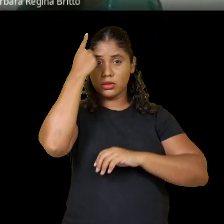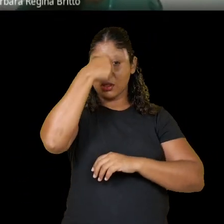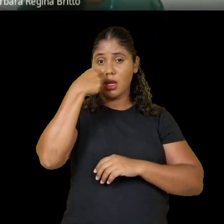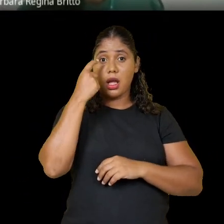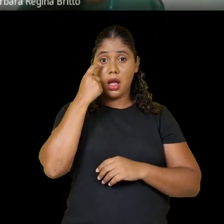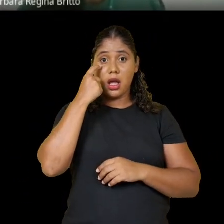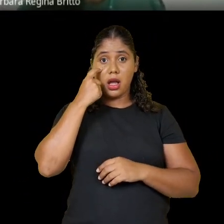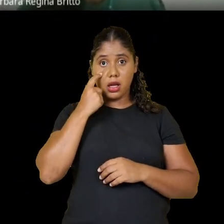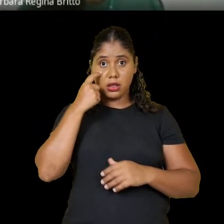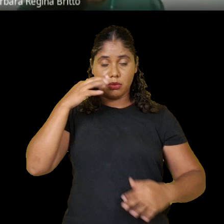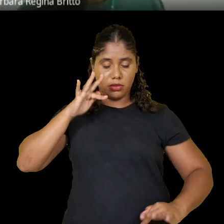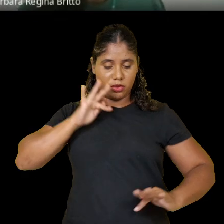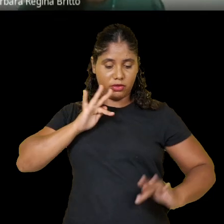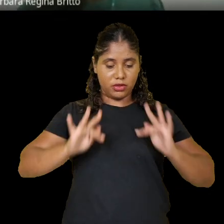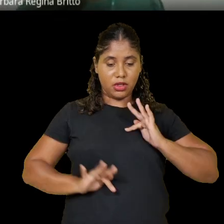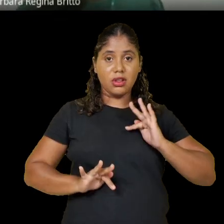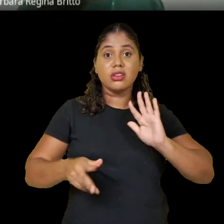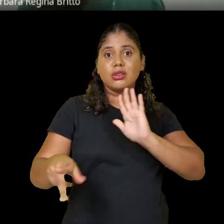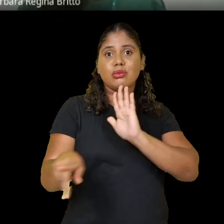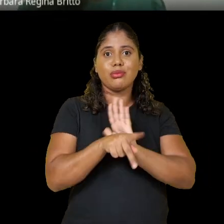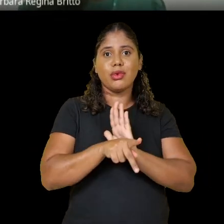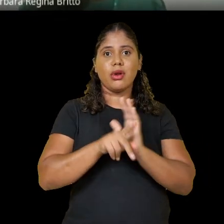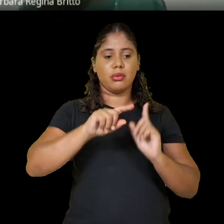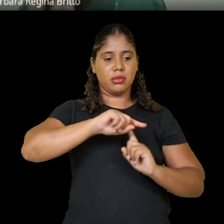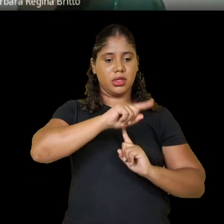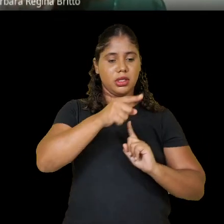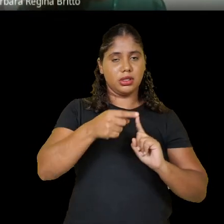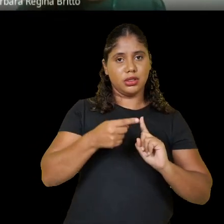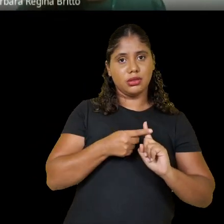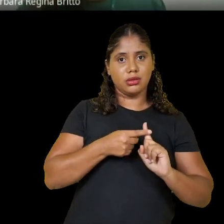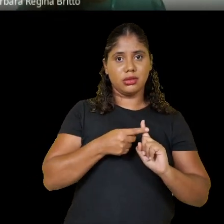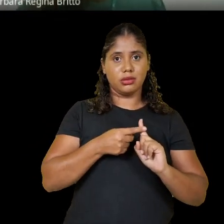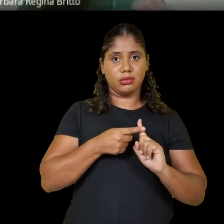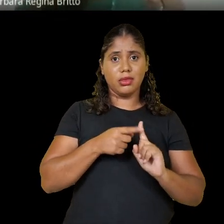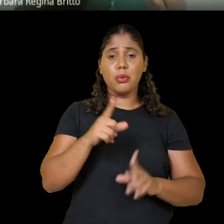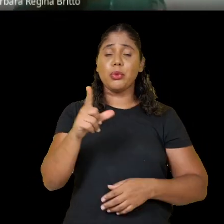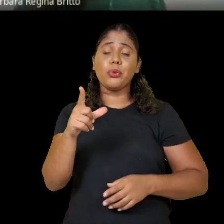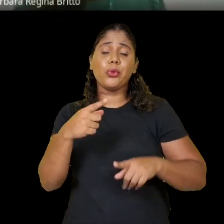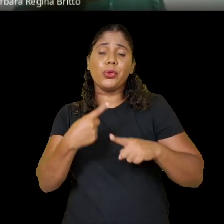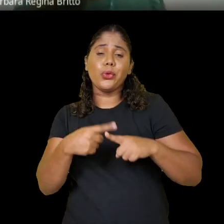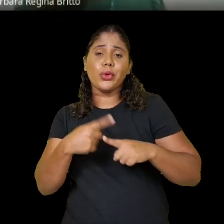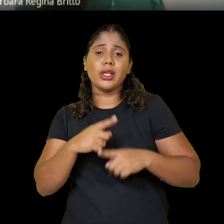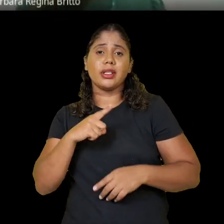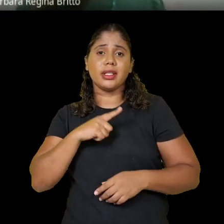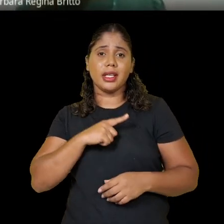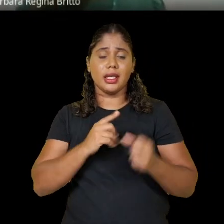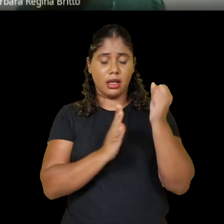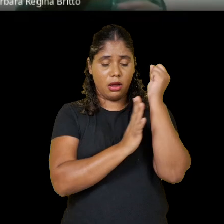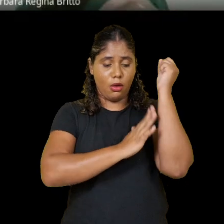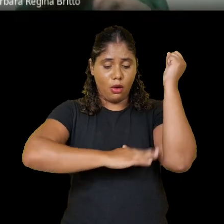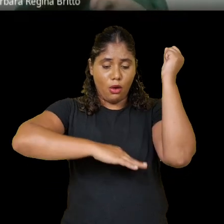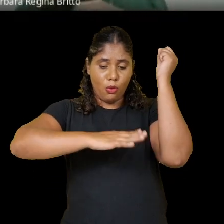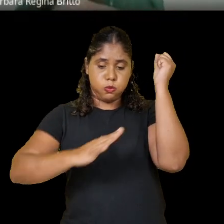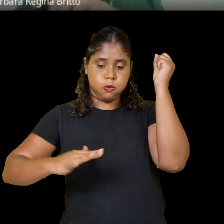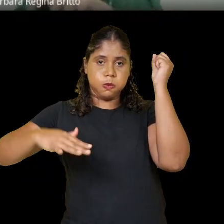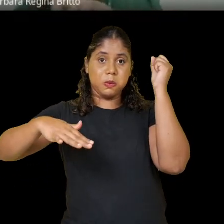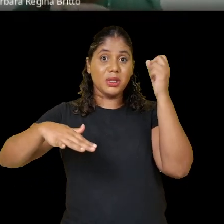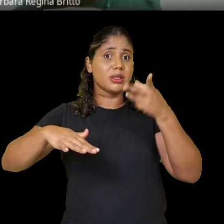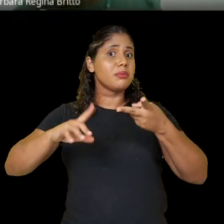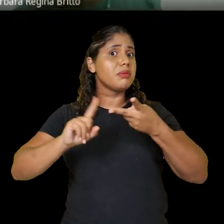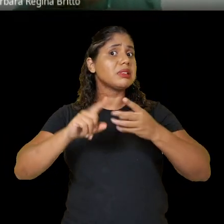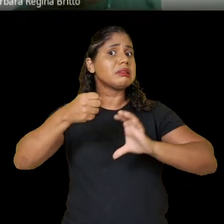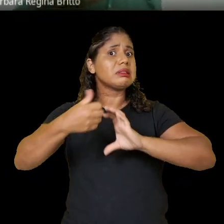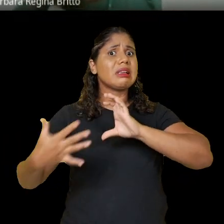da gestação, por hemodiluição, porque a gente vai ter muito plasma e poucos